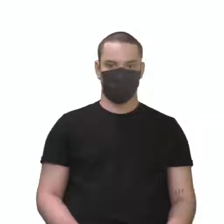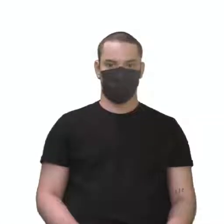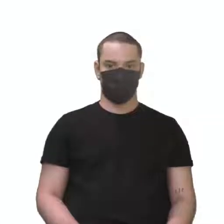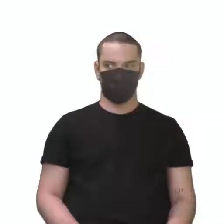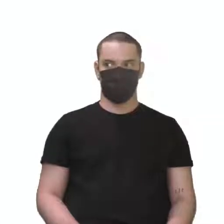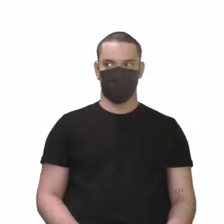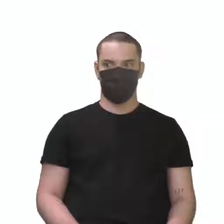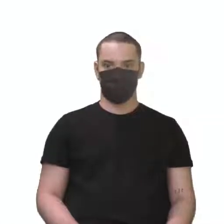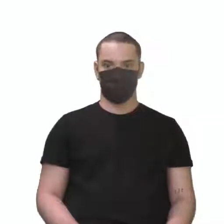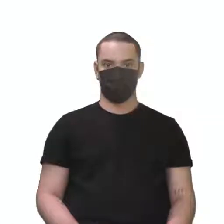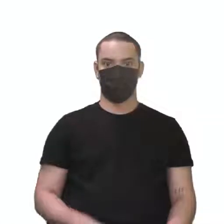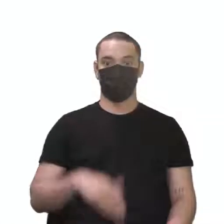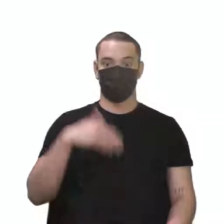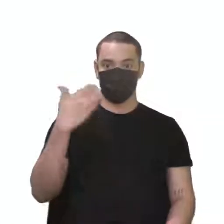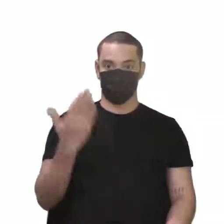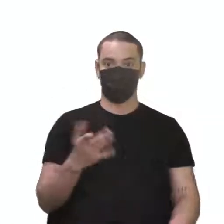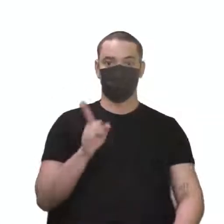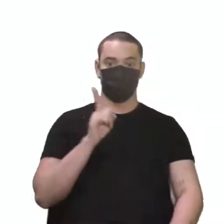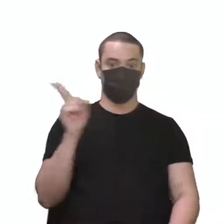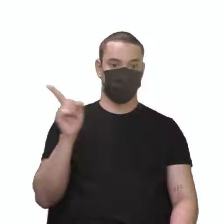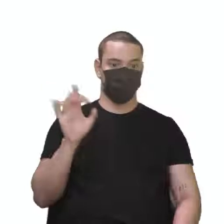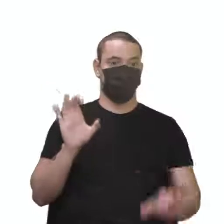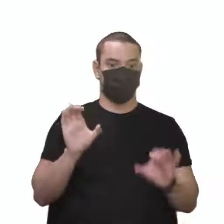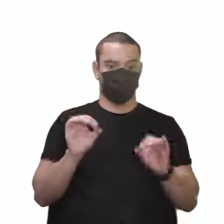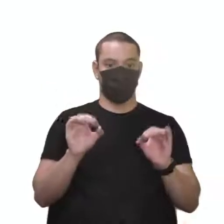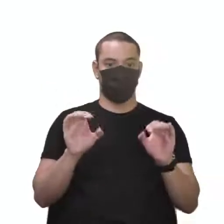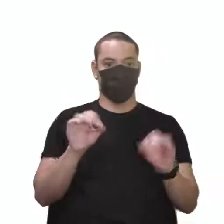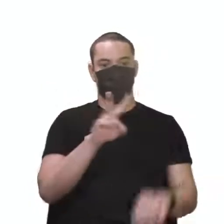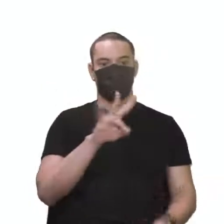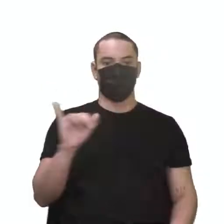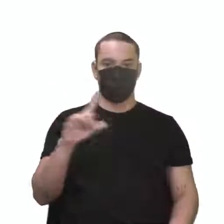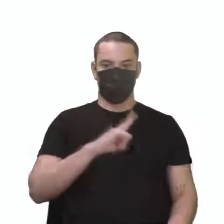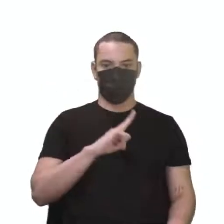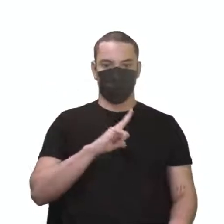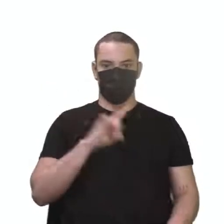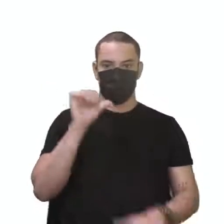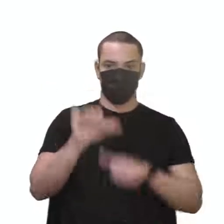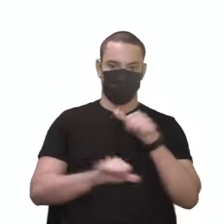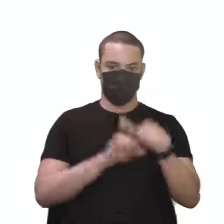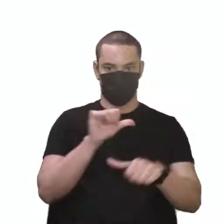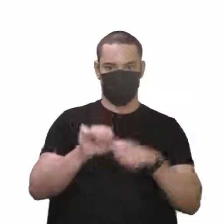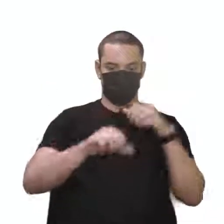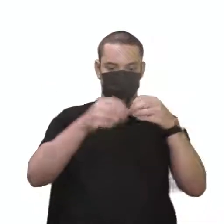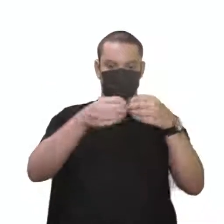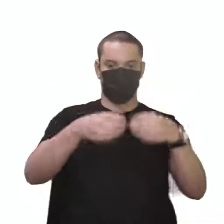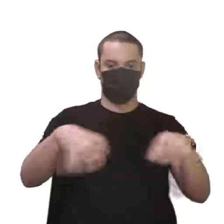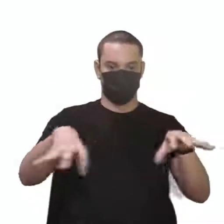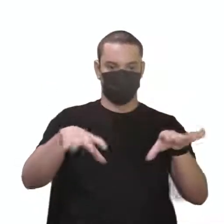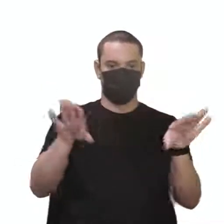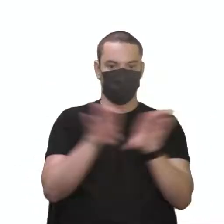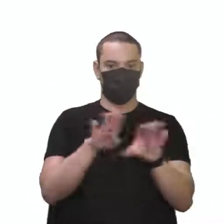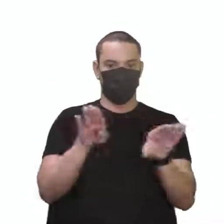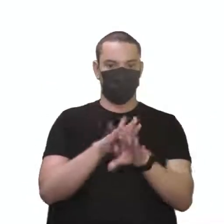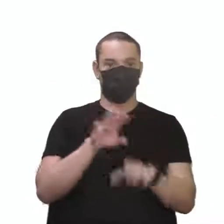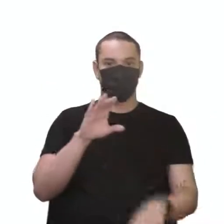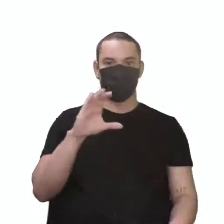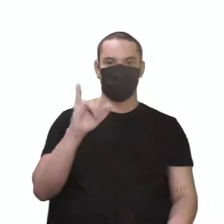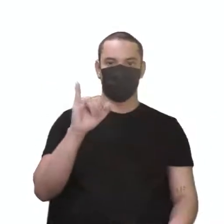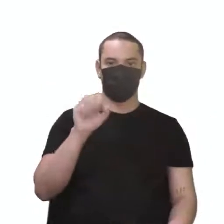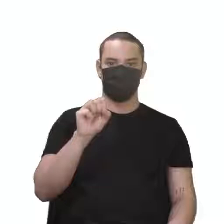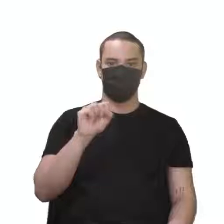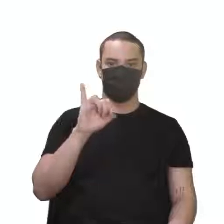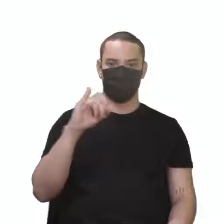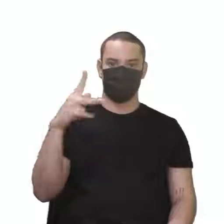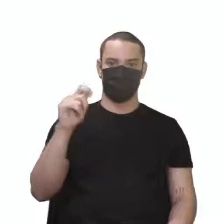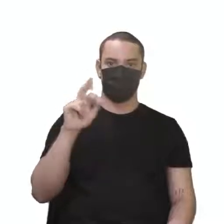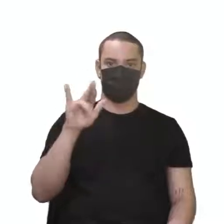Olha lá, então essa bactéria vai sofrer esse processo de bipartição, ou que a gente chama também de cisciparidade. Quando